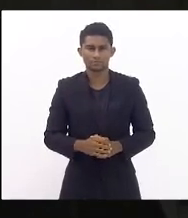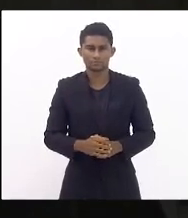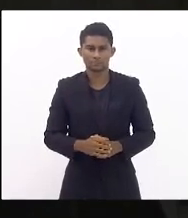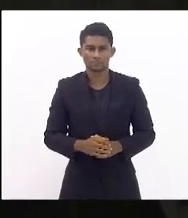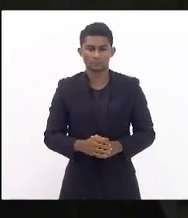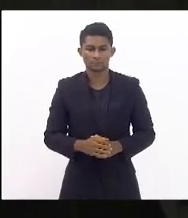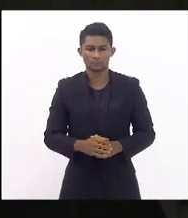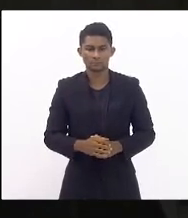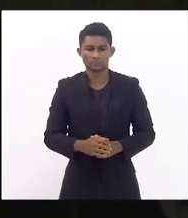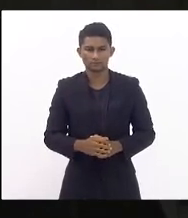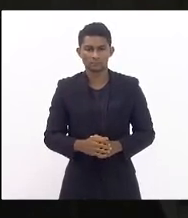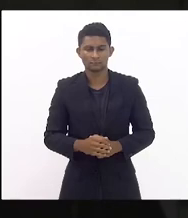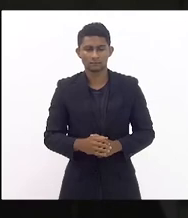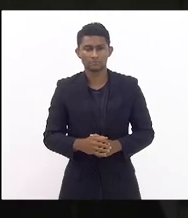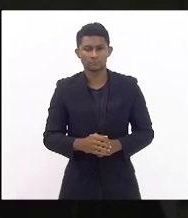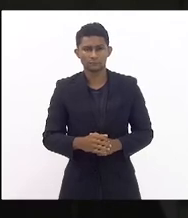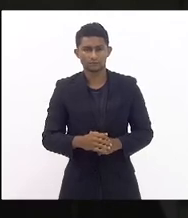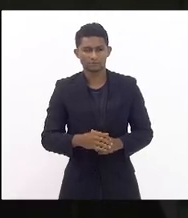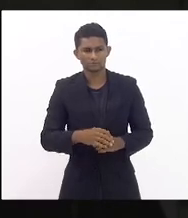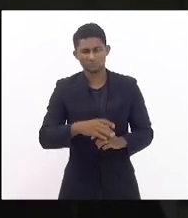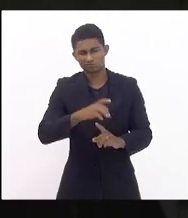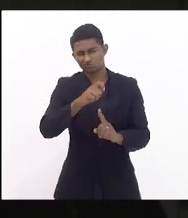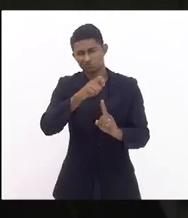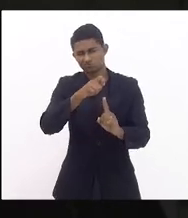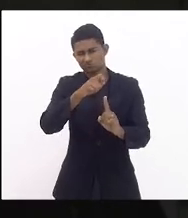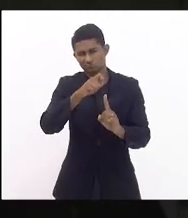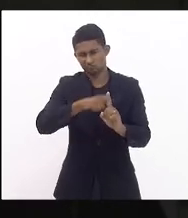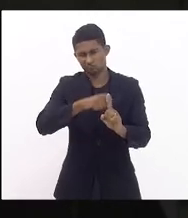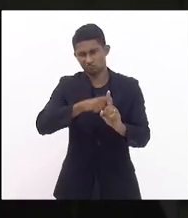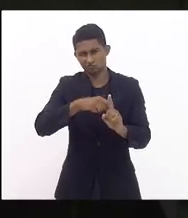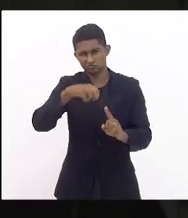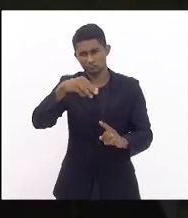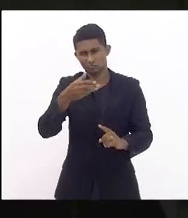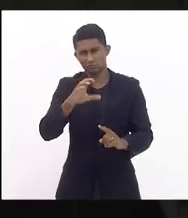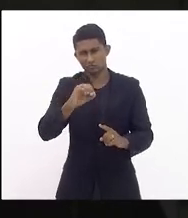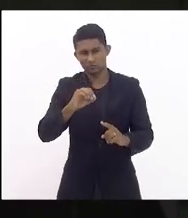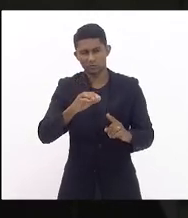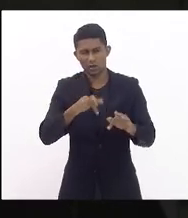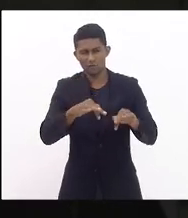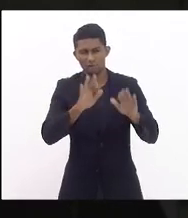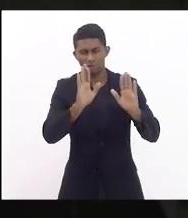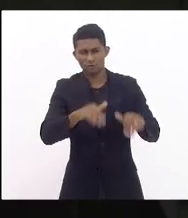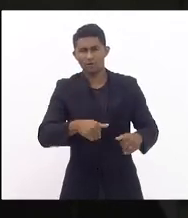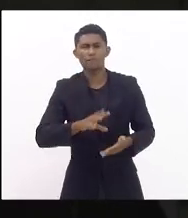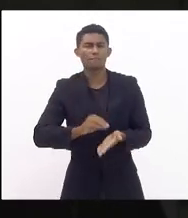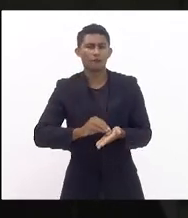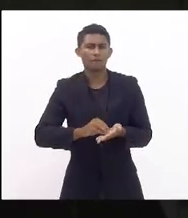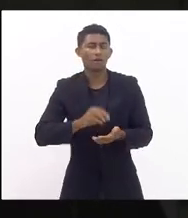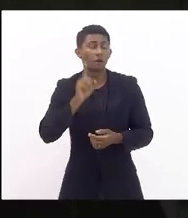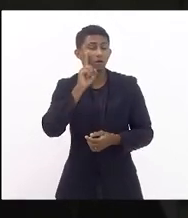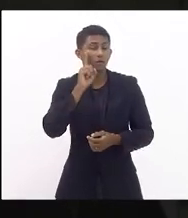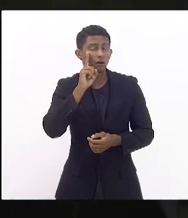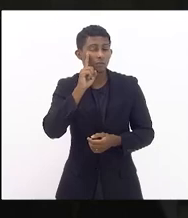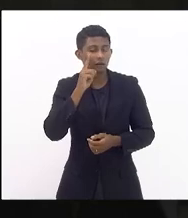Faltam 14 dias, 15 dias, para acabar o mês de março. E em 2 de abril,